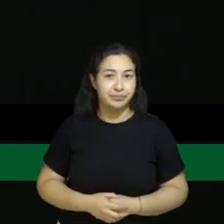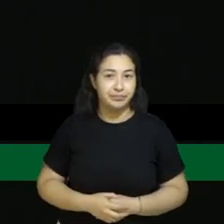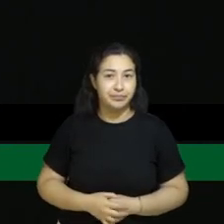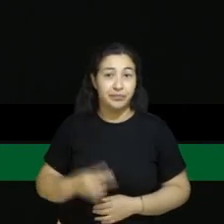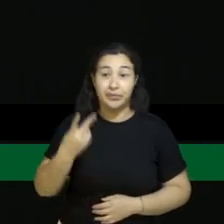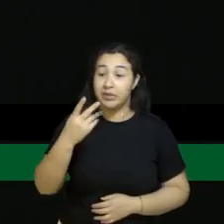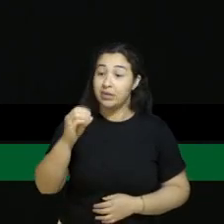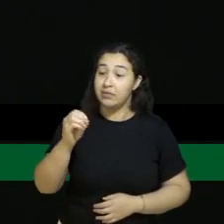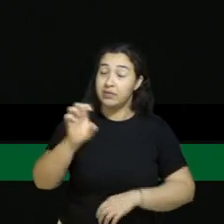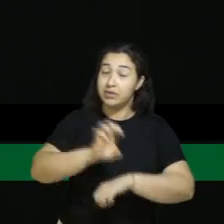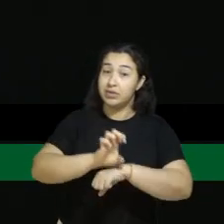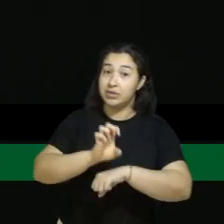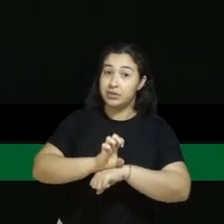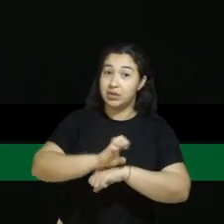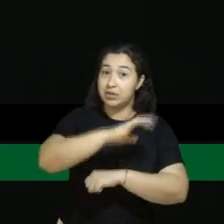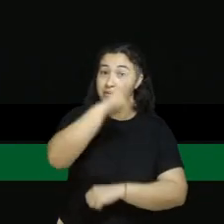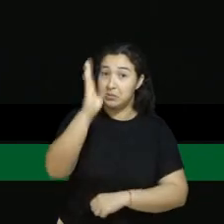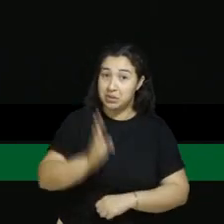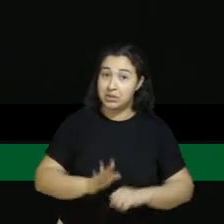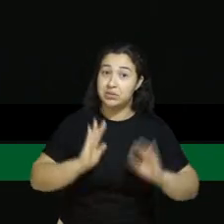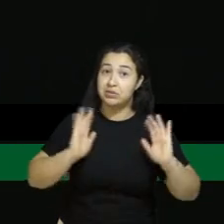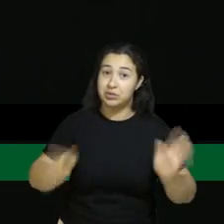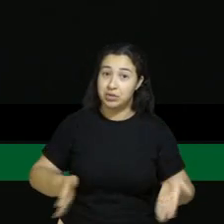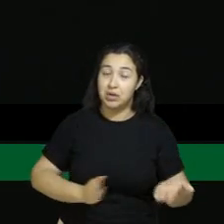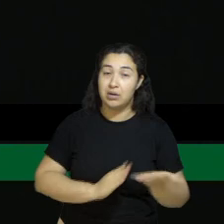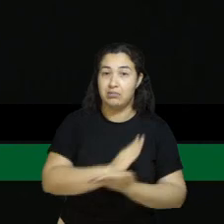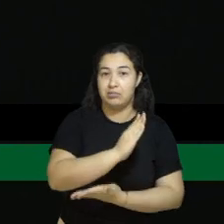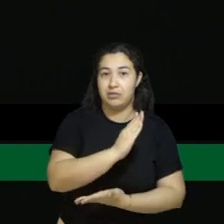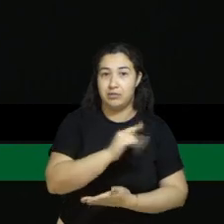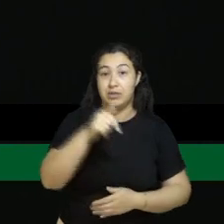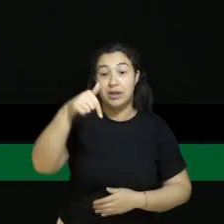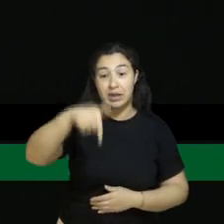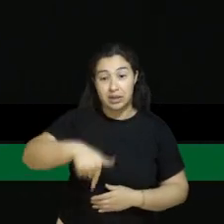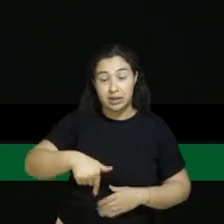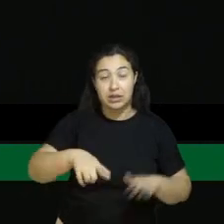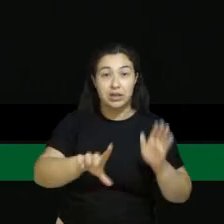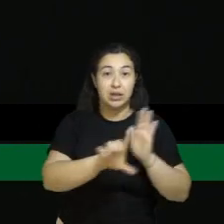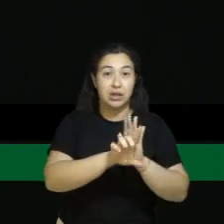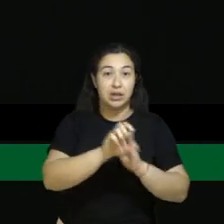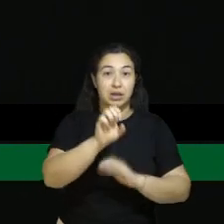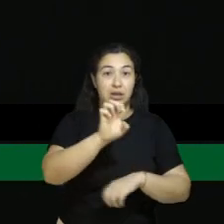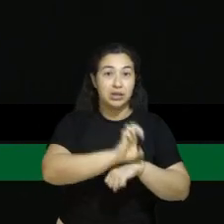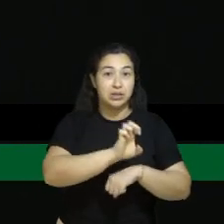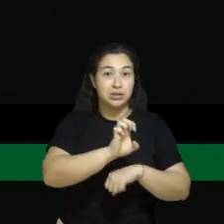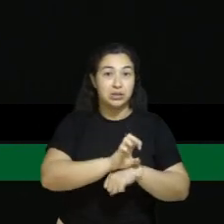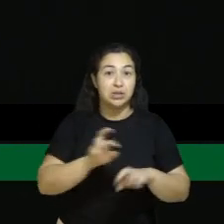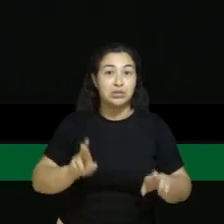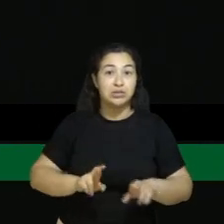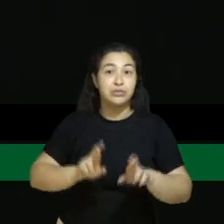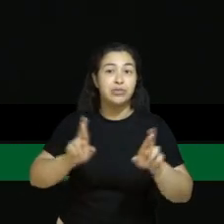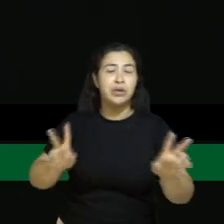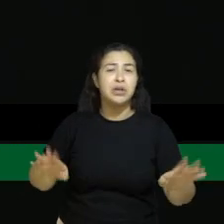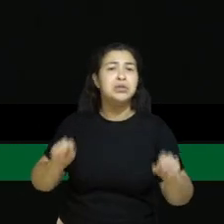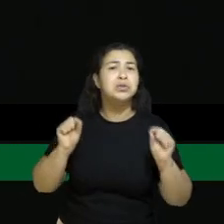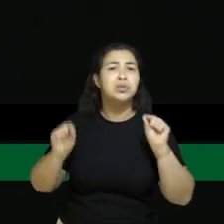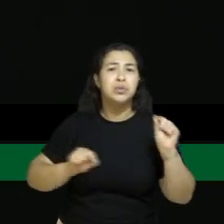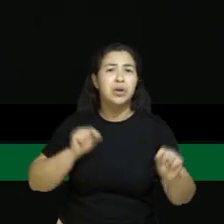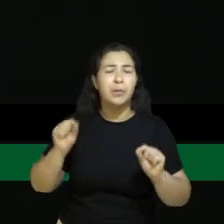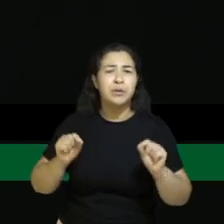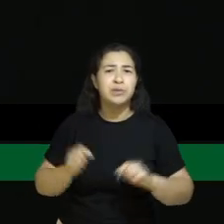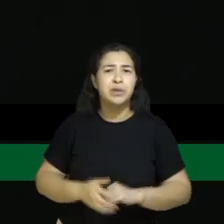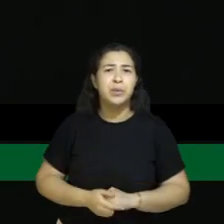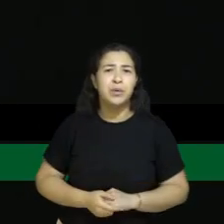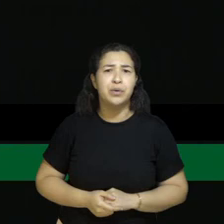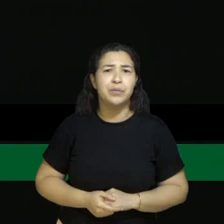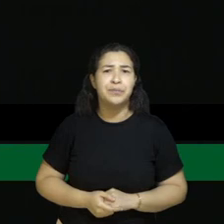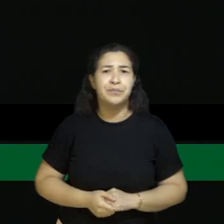leis semelhantes. 20. O que a nossa lei difere das demais é que ela é